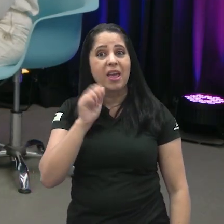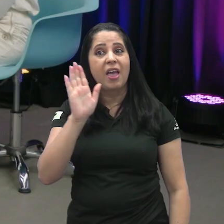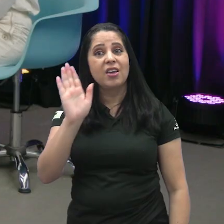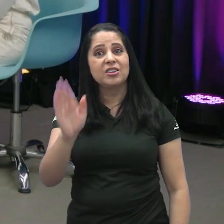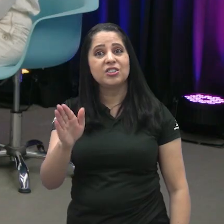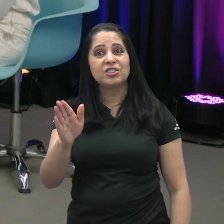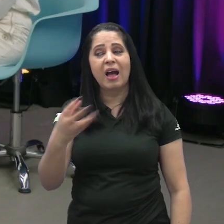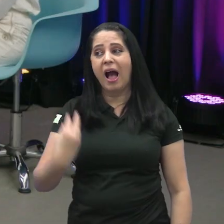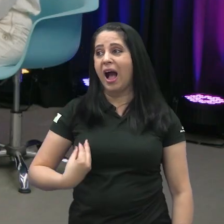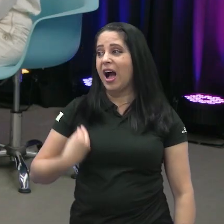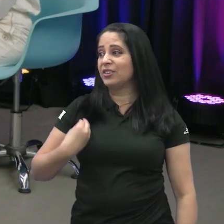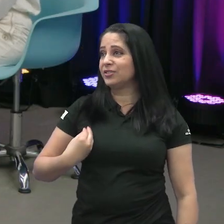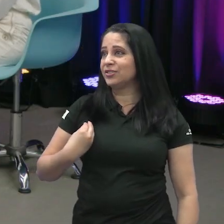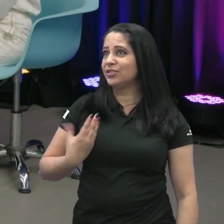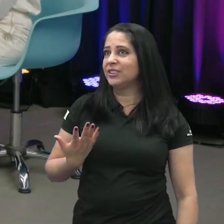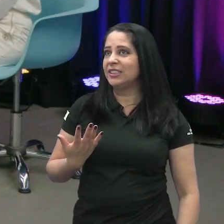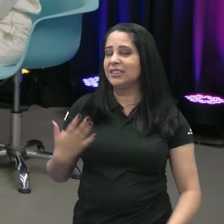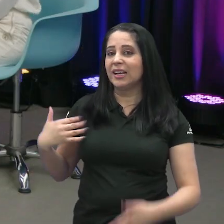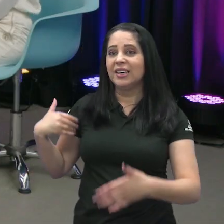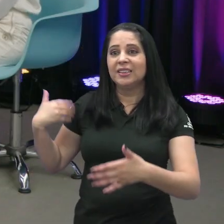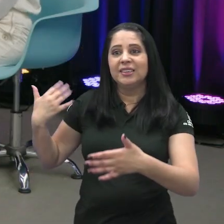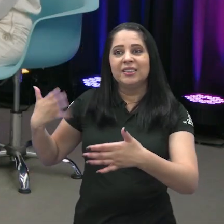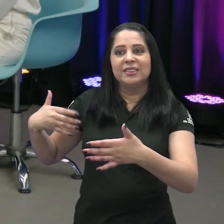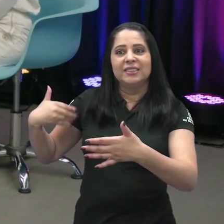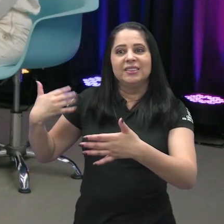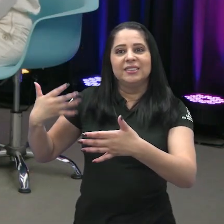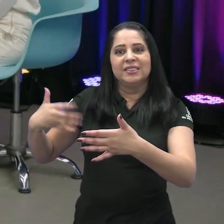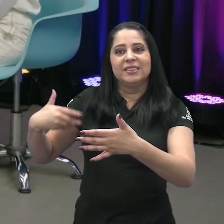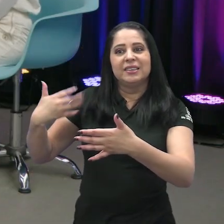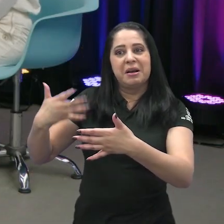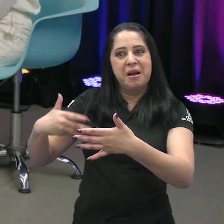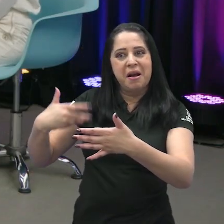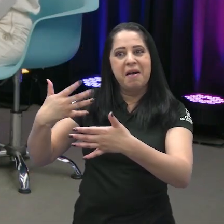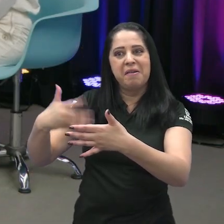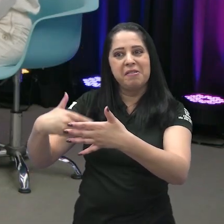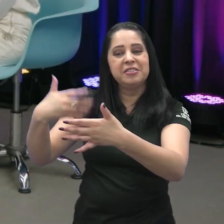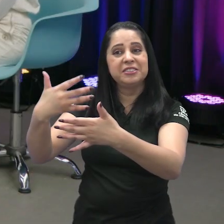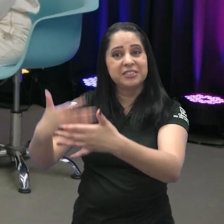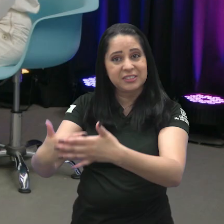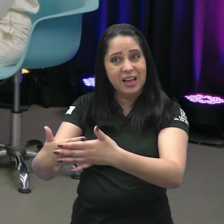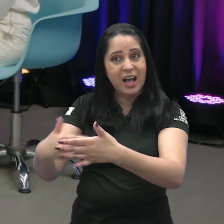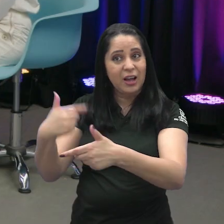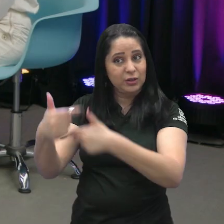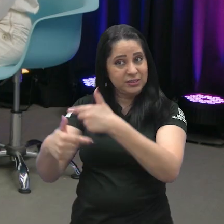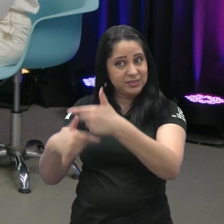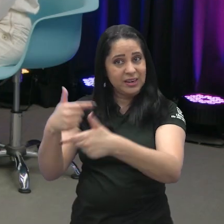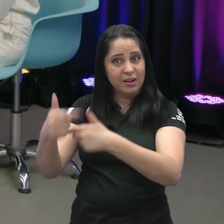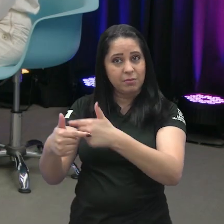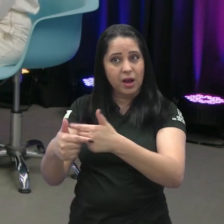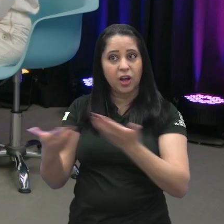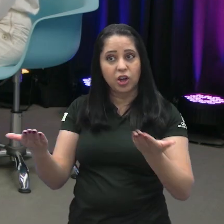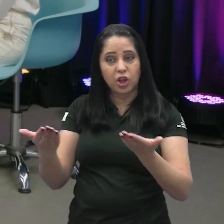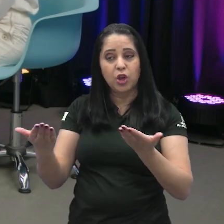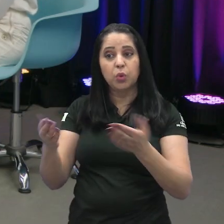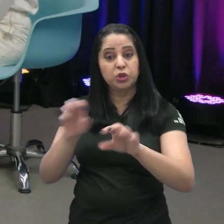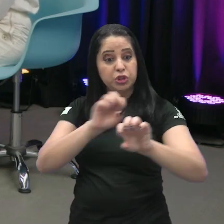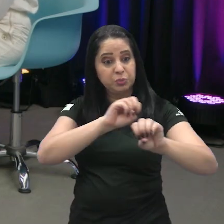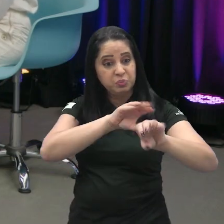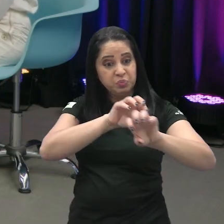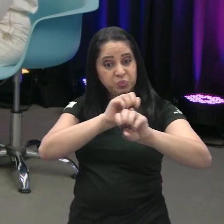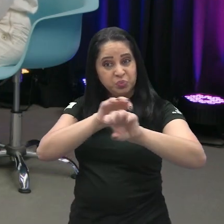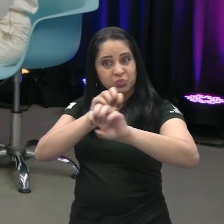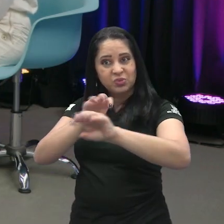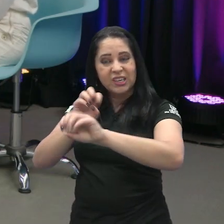que fez um caminho de muitas glórias, né, no seu trabalho profissional e hoje mostra para